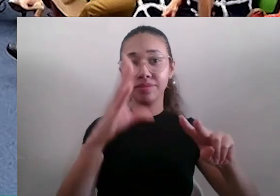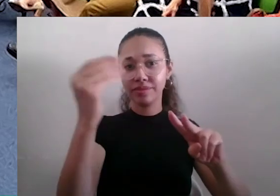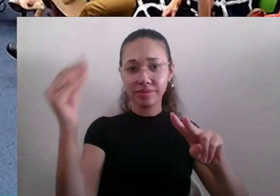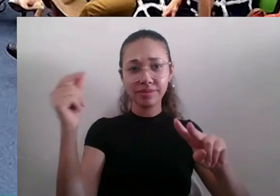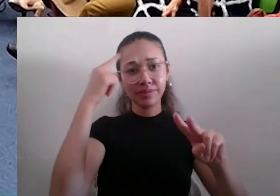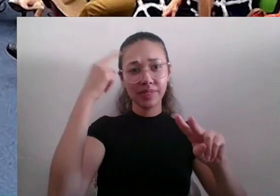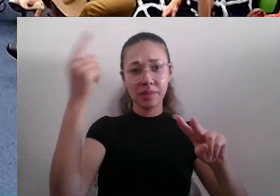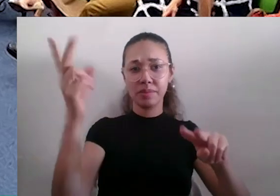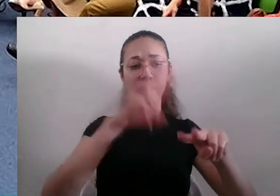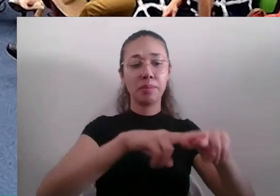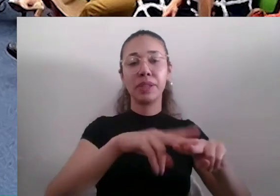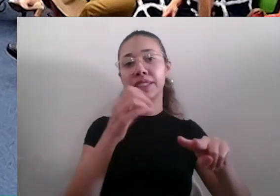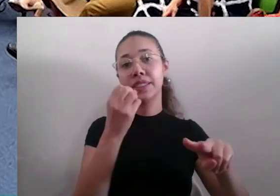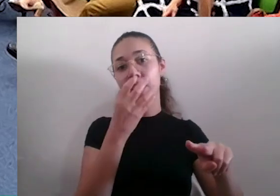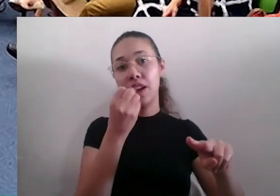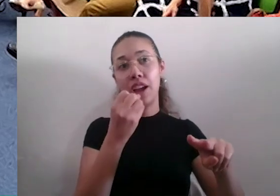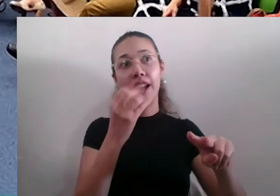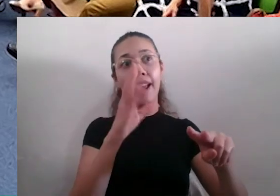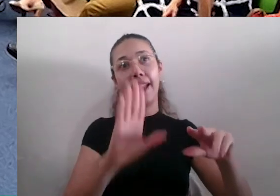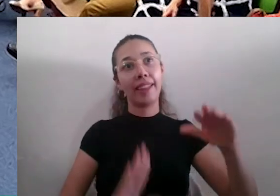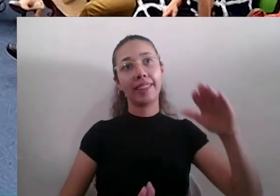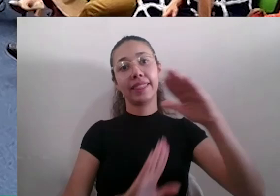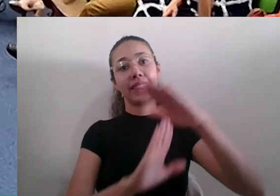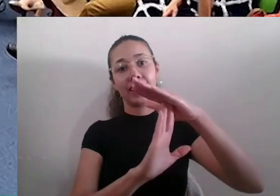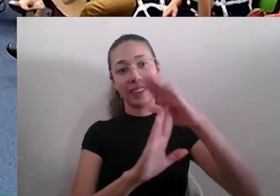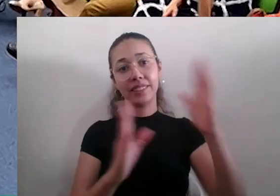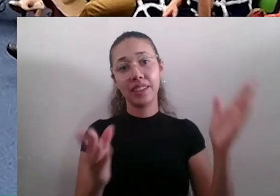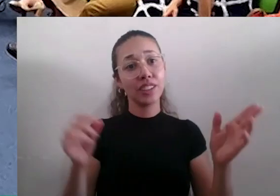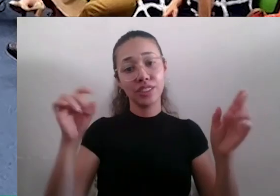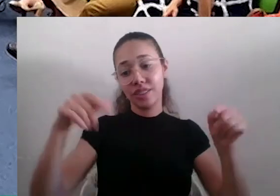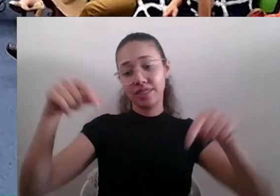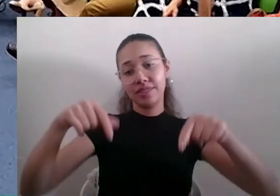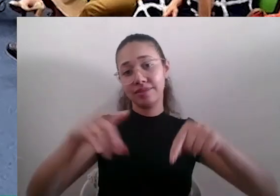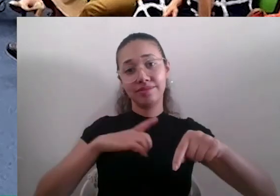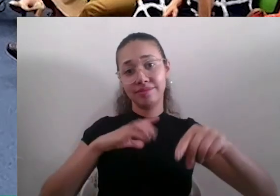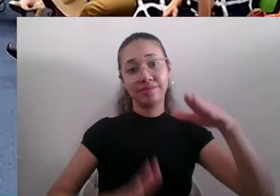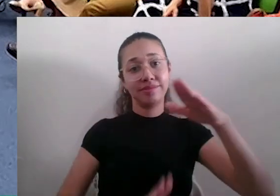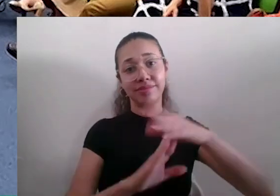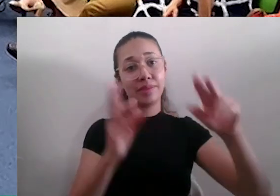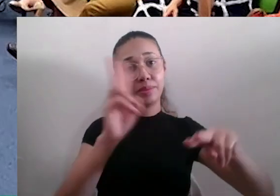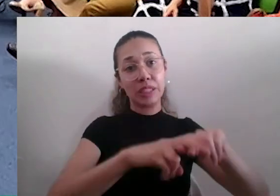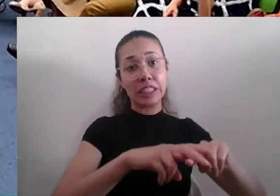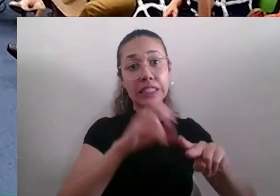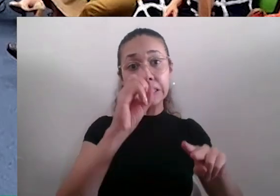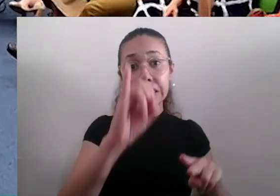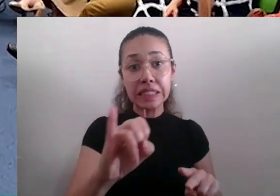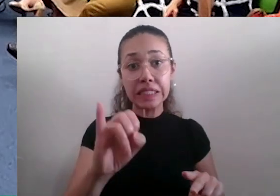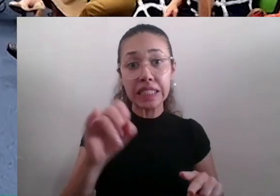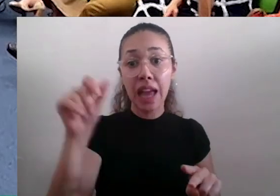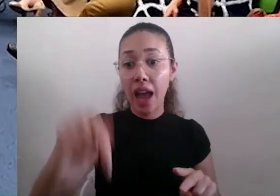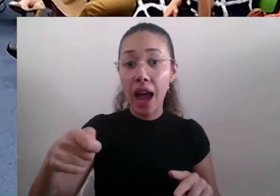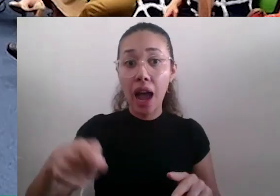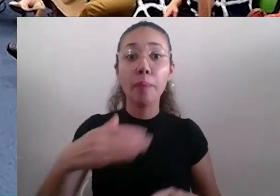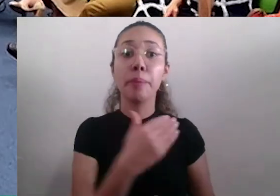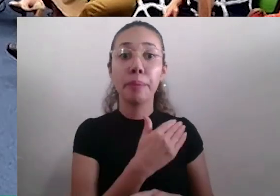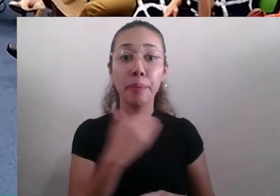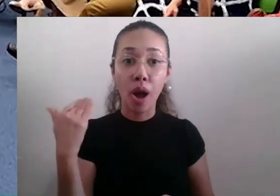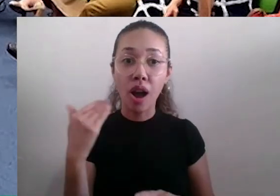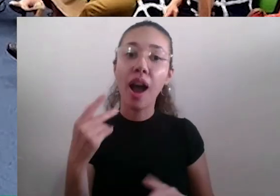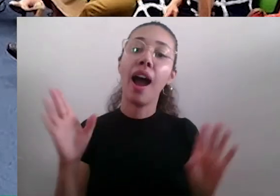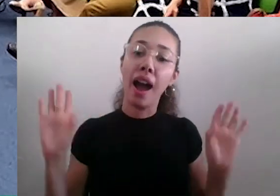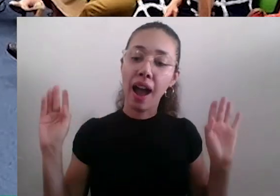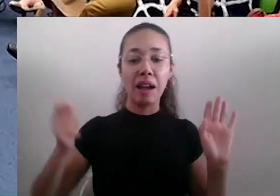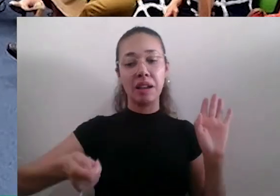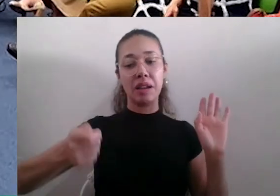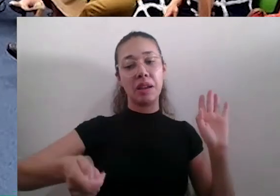prisão que é o máximo que permite e é o que tem né tem se permitisse a morte as pessoas V querer a morte então eu acho que que é